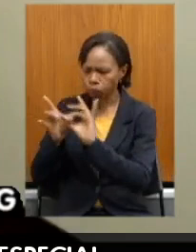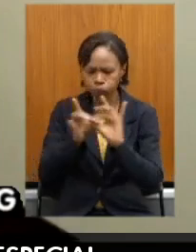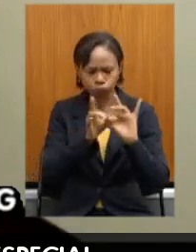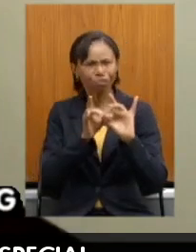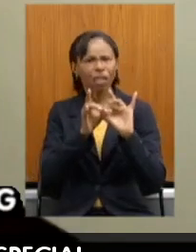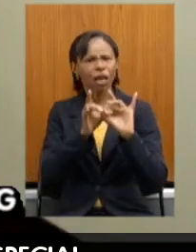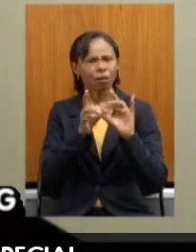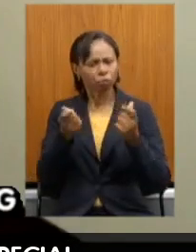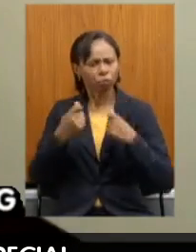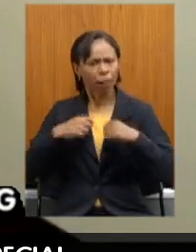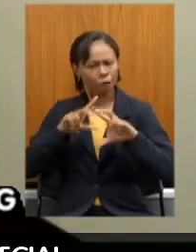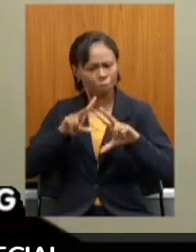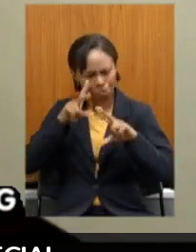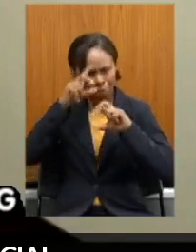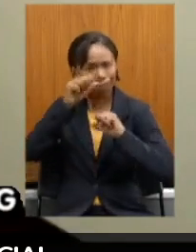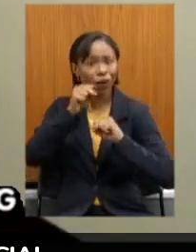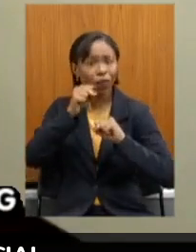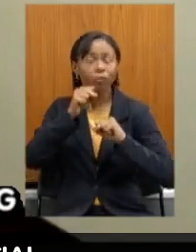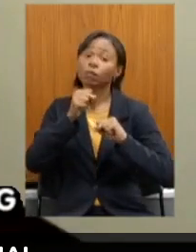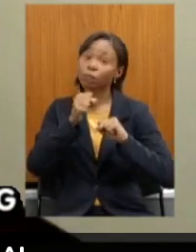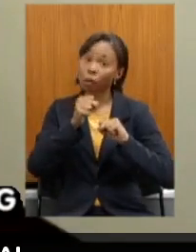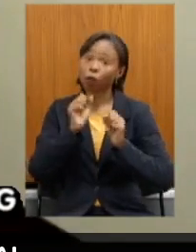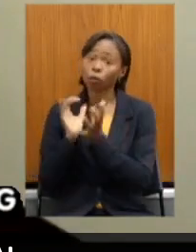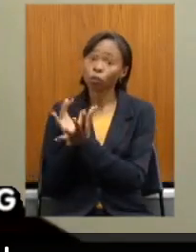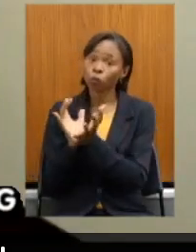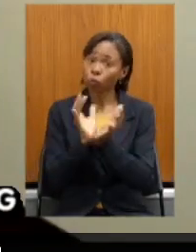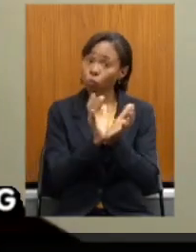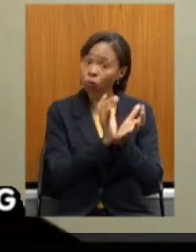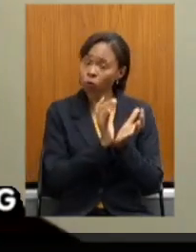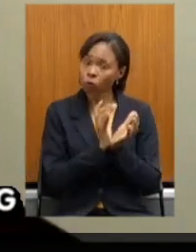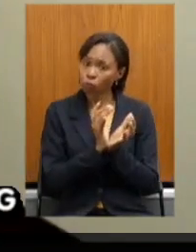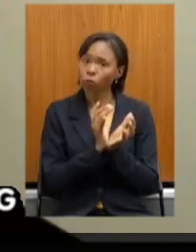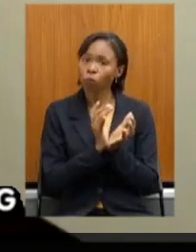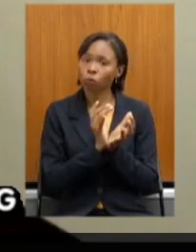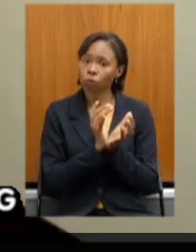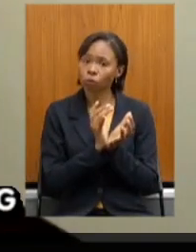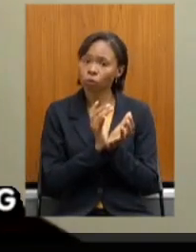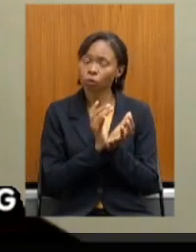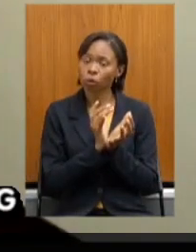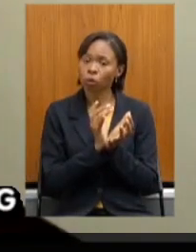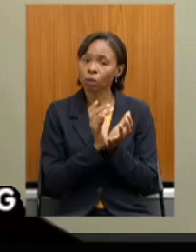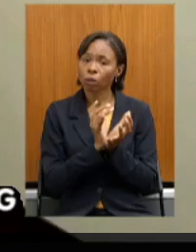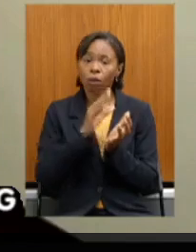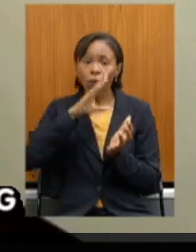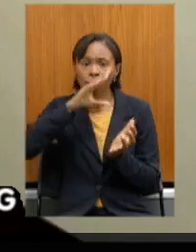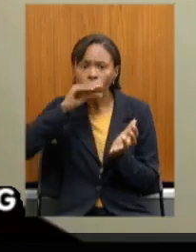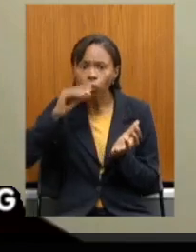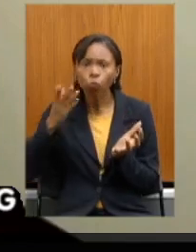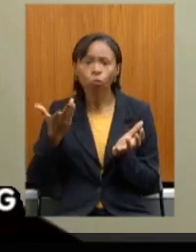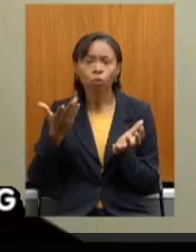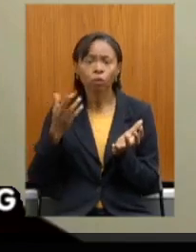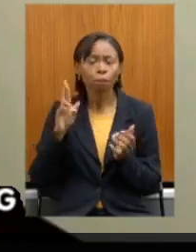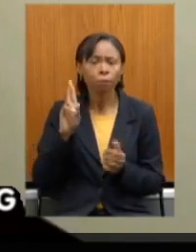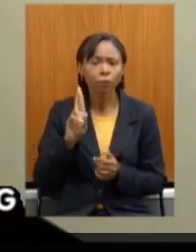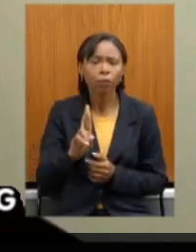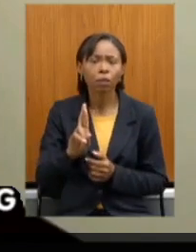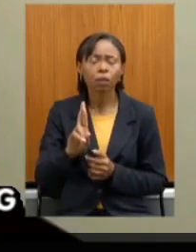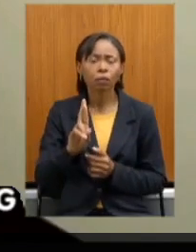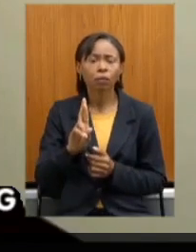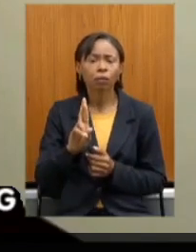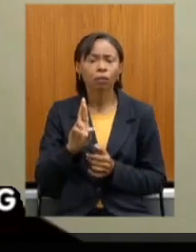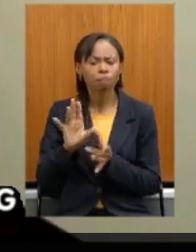conjunto, servidores e seus representantes, sem individualismo,